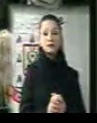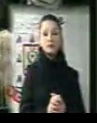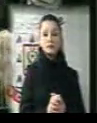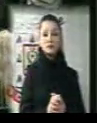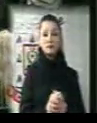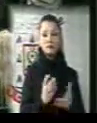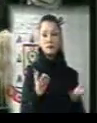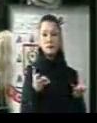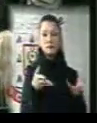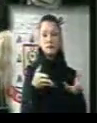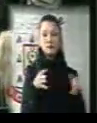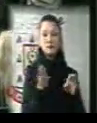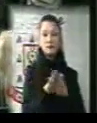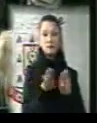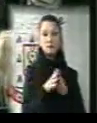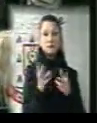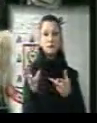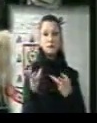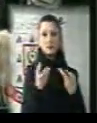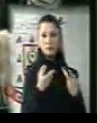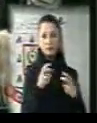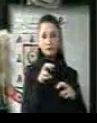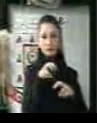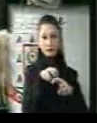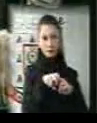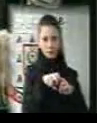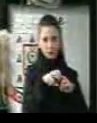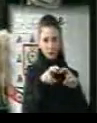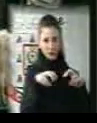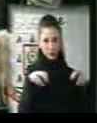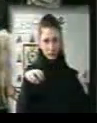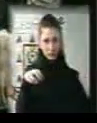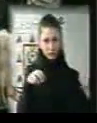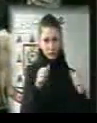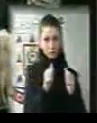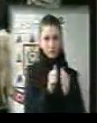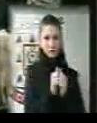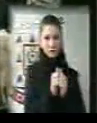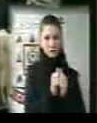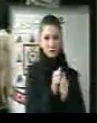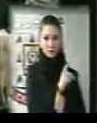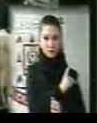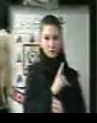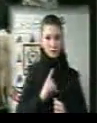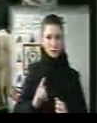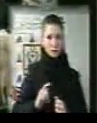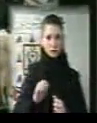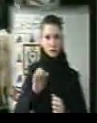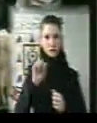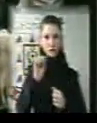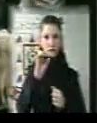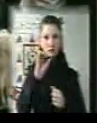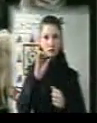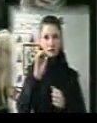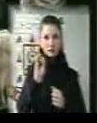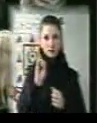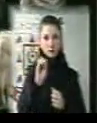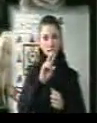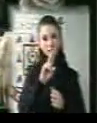Vamos ainda convidar para que façam parte da mesa o presidente da ASIC, César